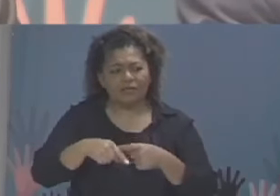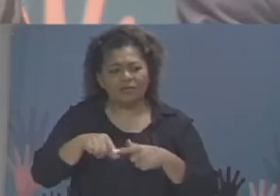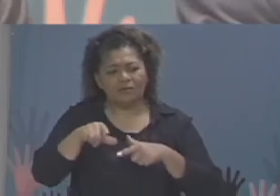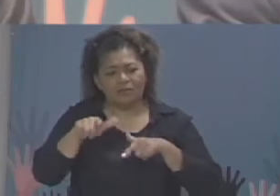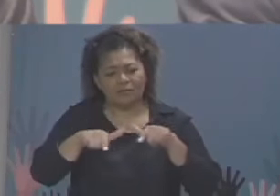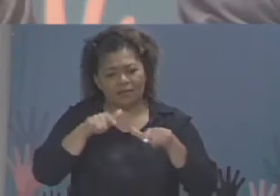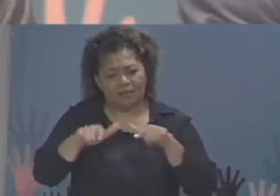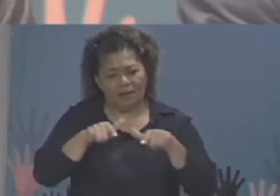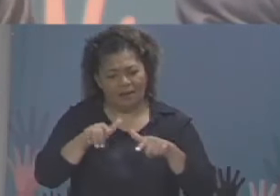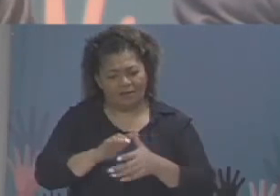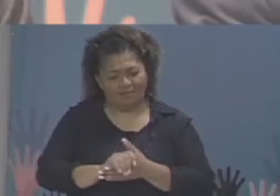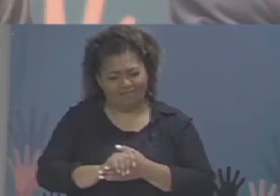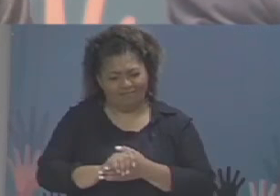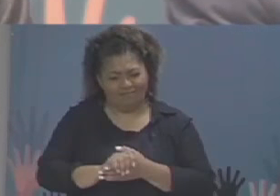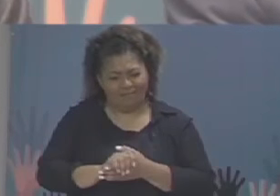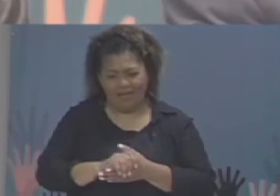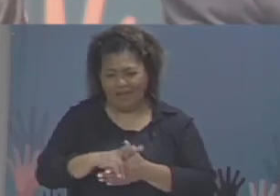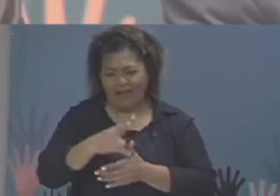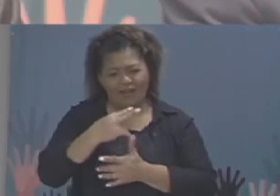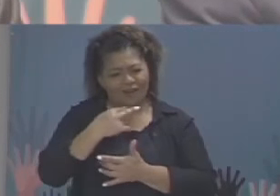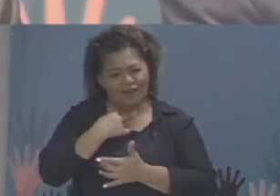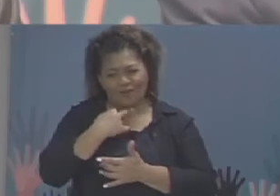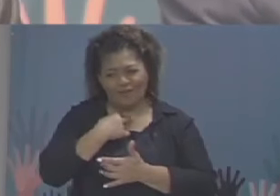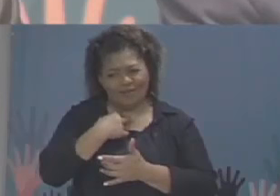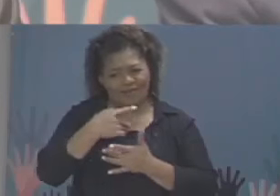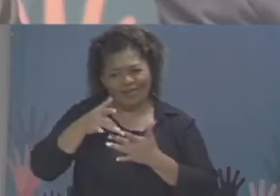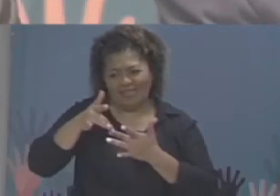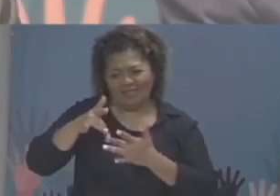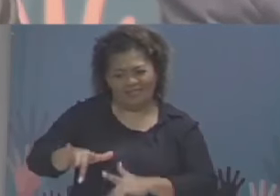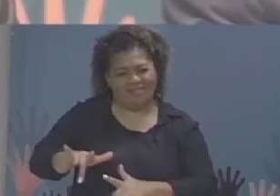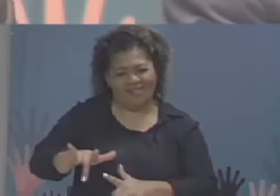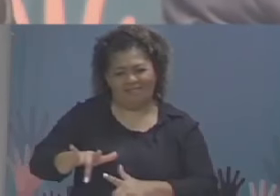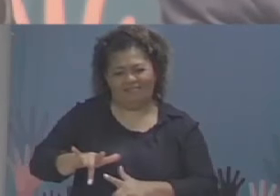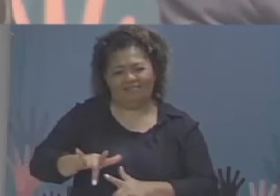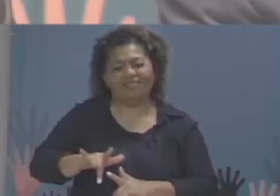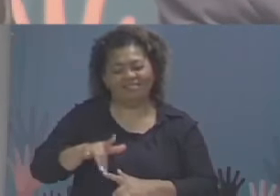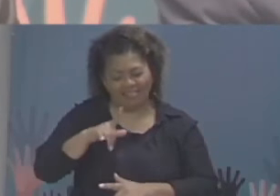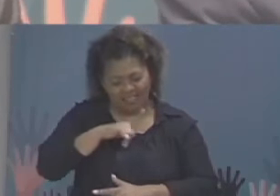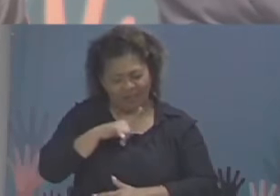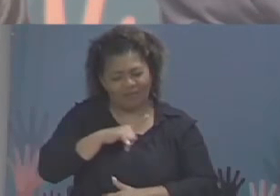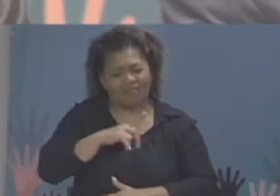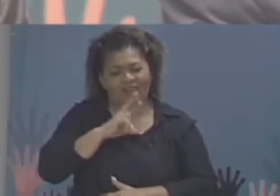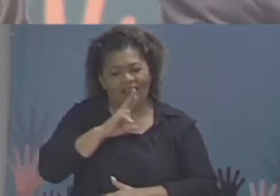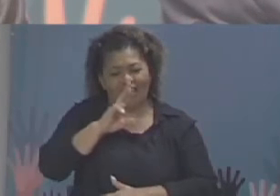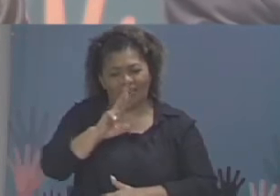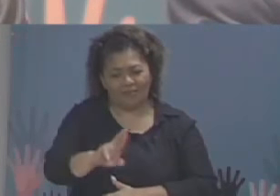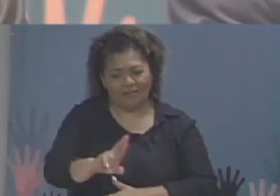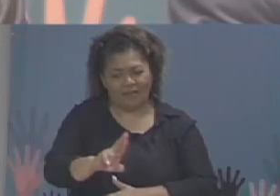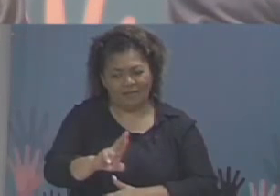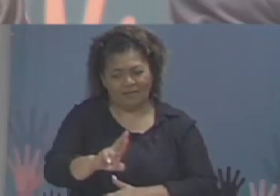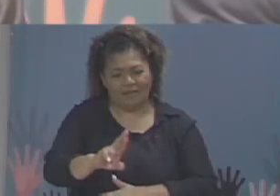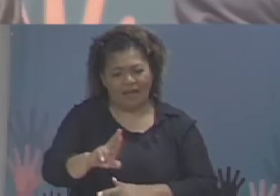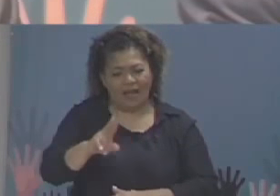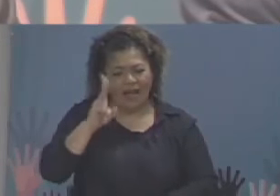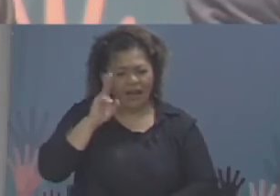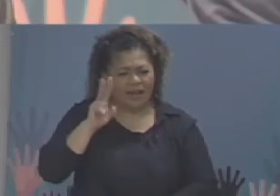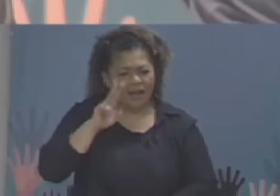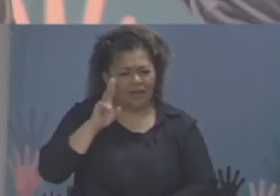essa questão era impedida de ser discutida nos conselhos. Eu lembro da primeira vez que eu pautei isso na PAF,